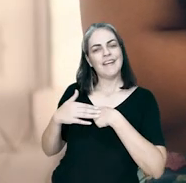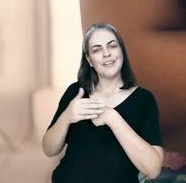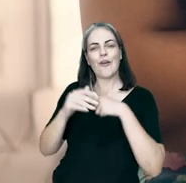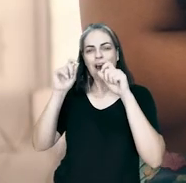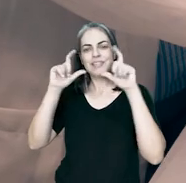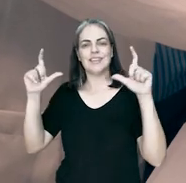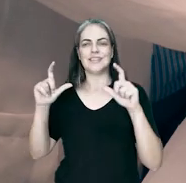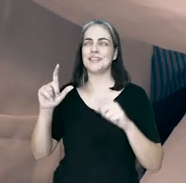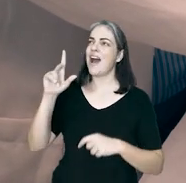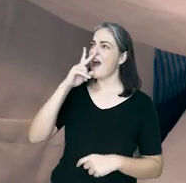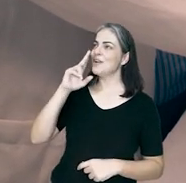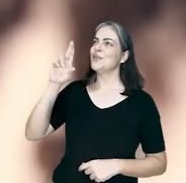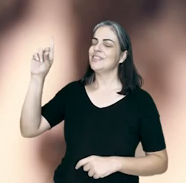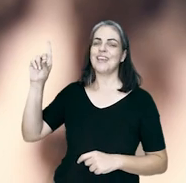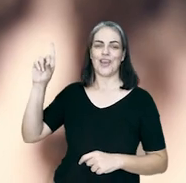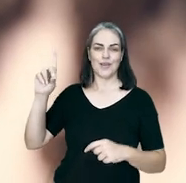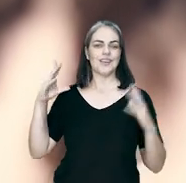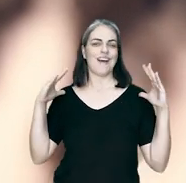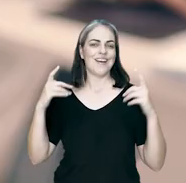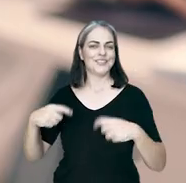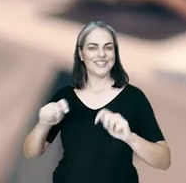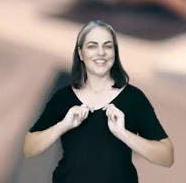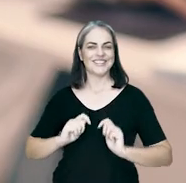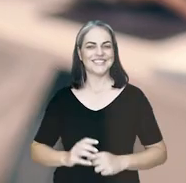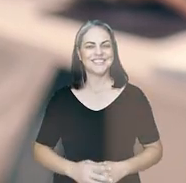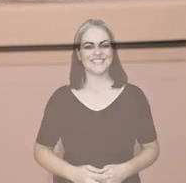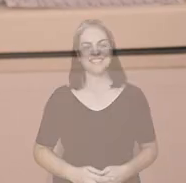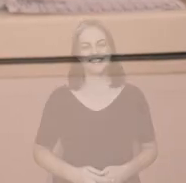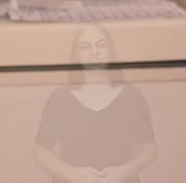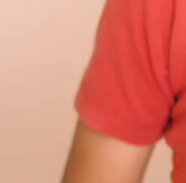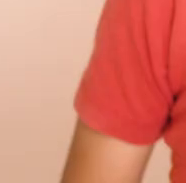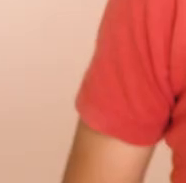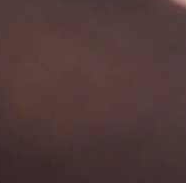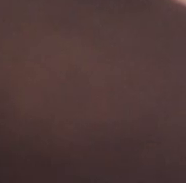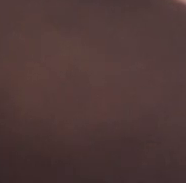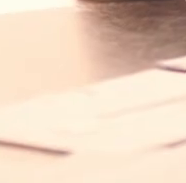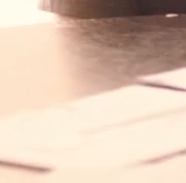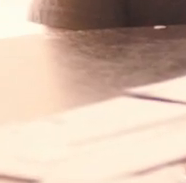atenciosa. São anjos que Deus, assim, colocou.